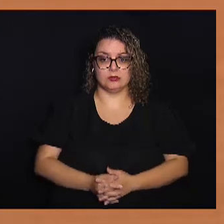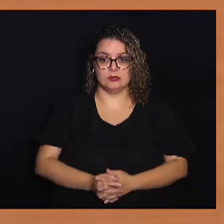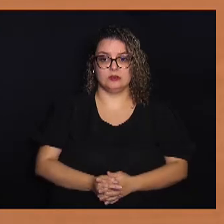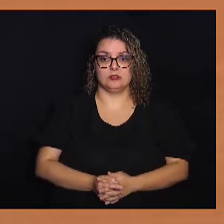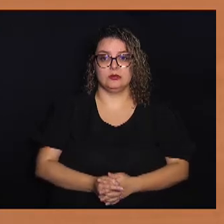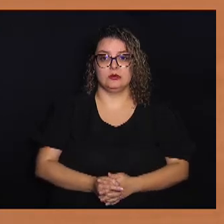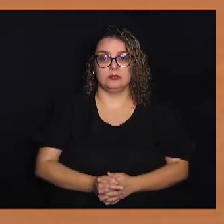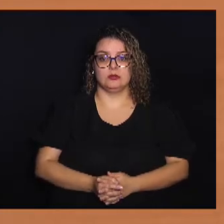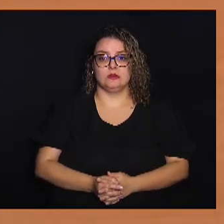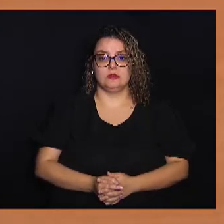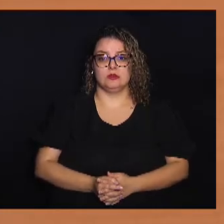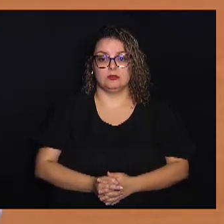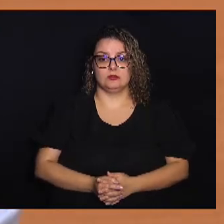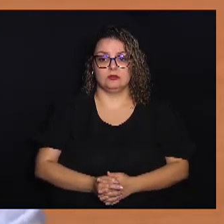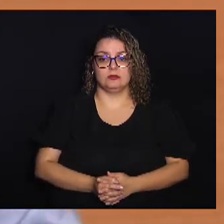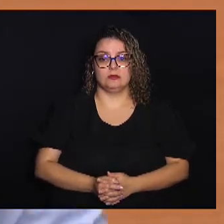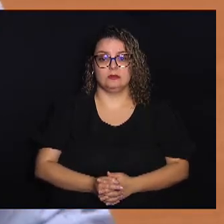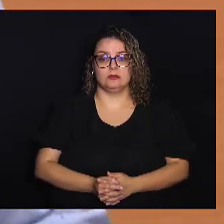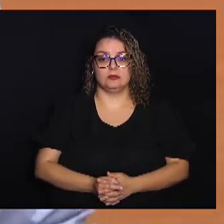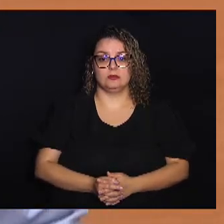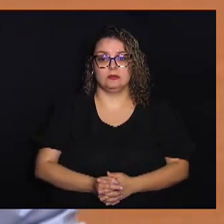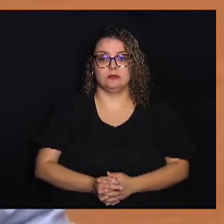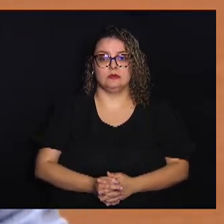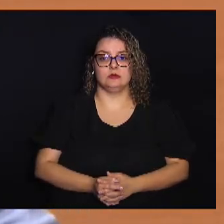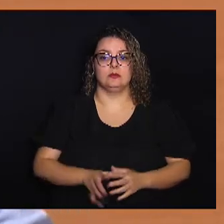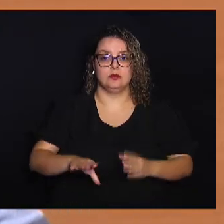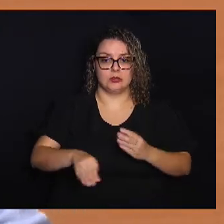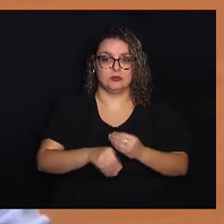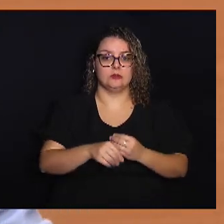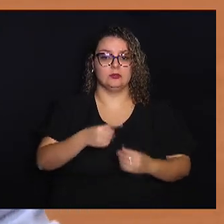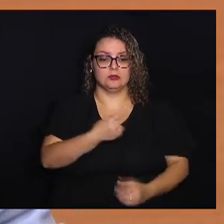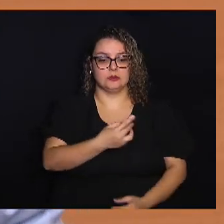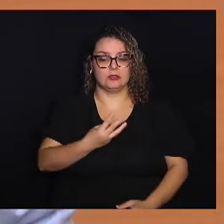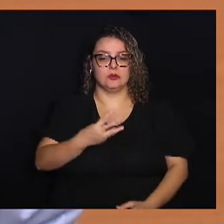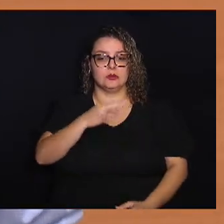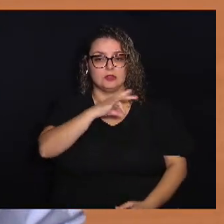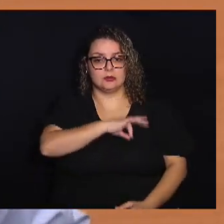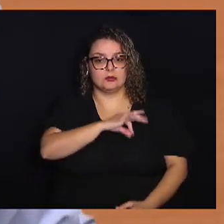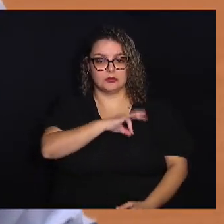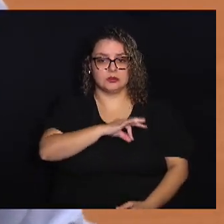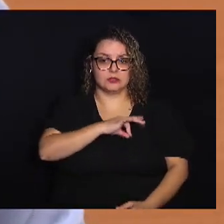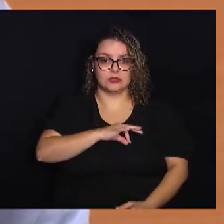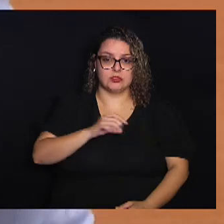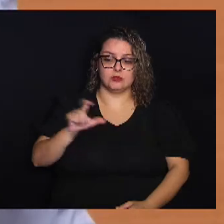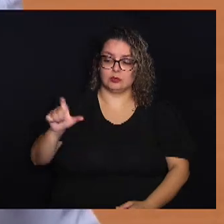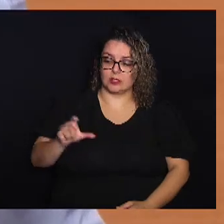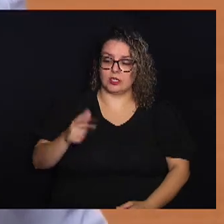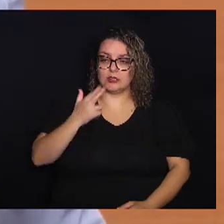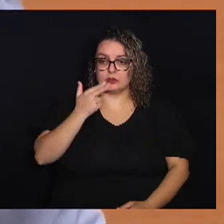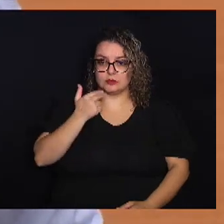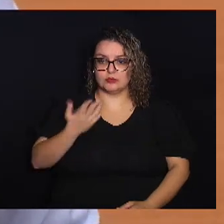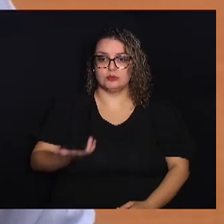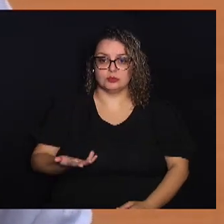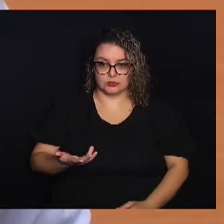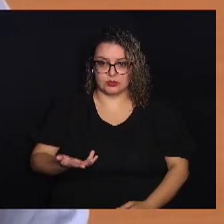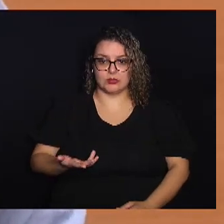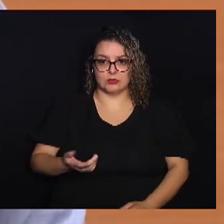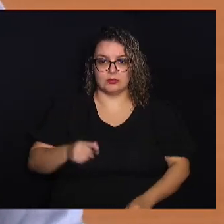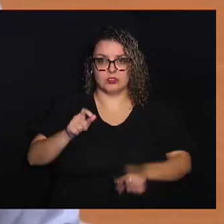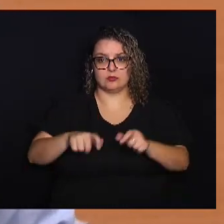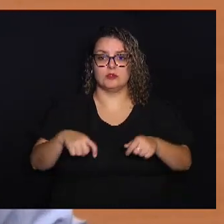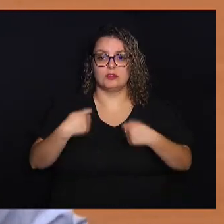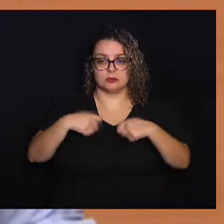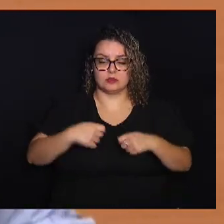um acrescento de um 13º, né, no cartão Nutrir. Eu acho que isso, para as pessoas que têm necessidade, é